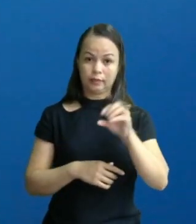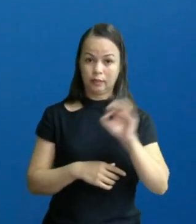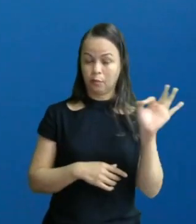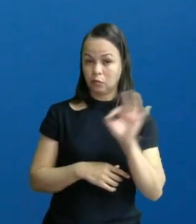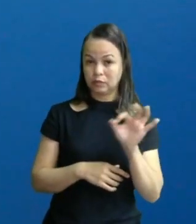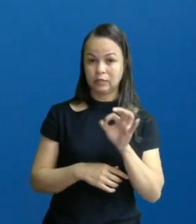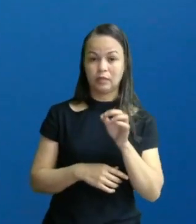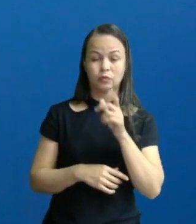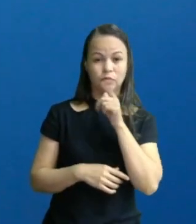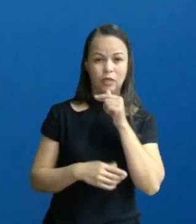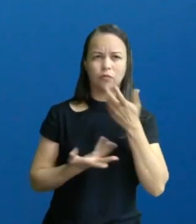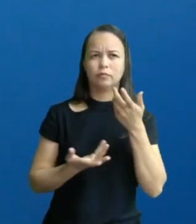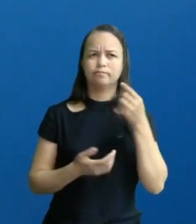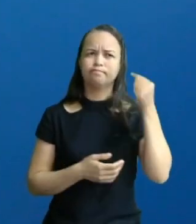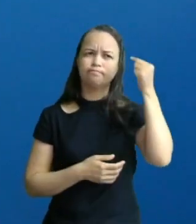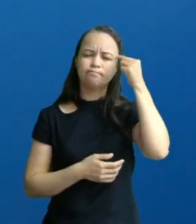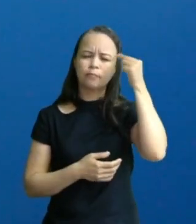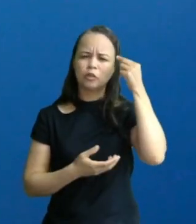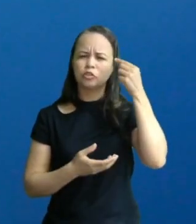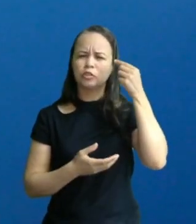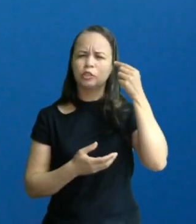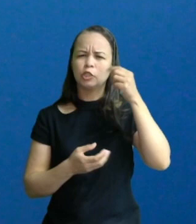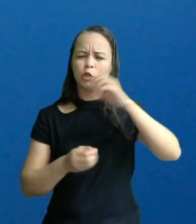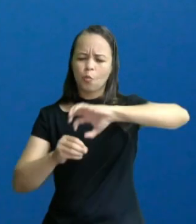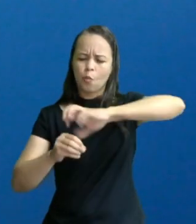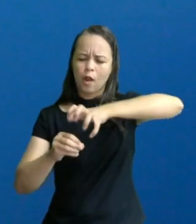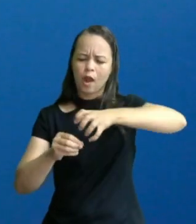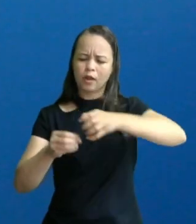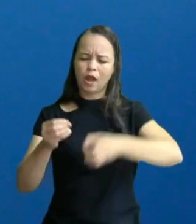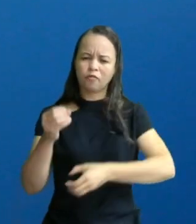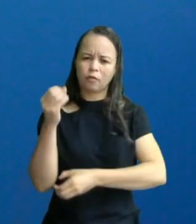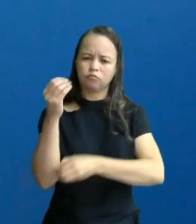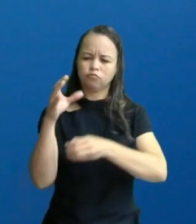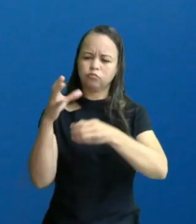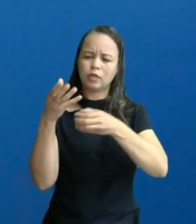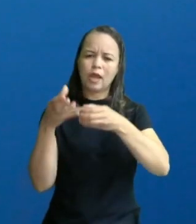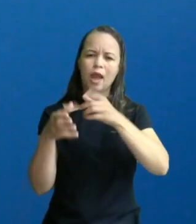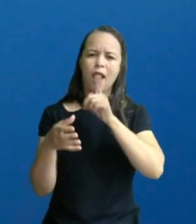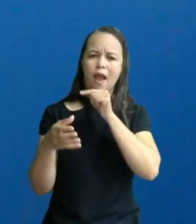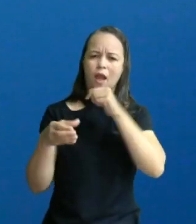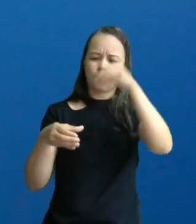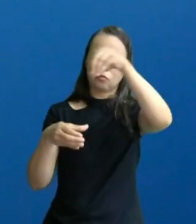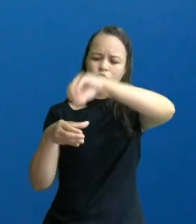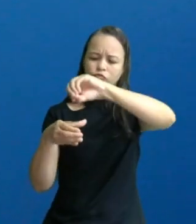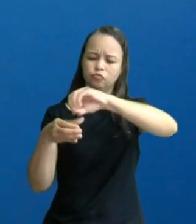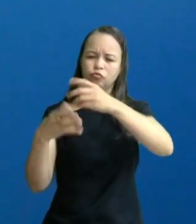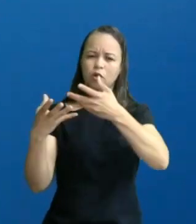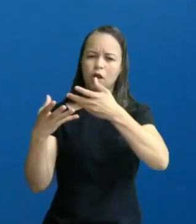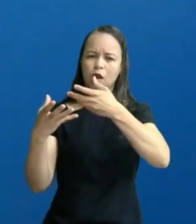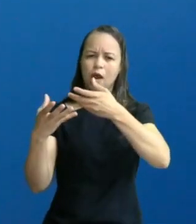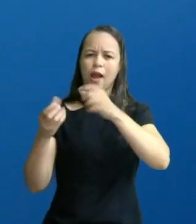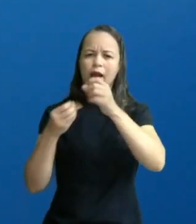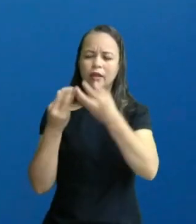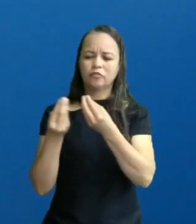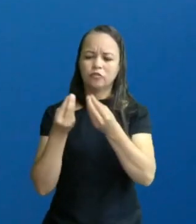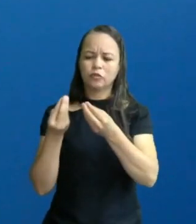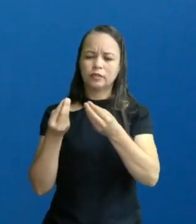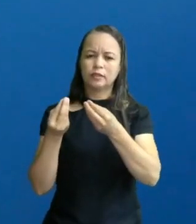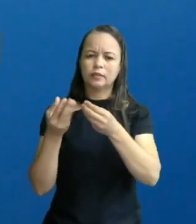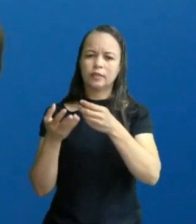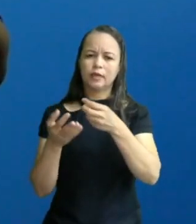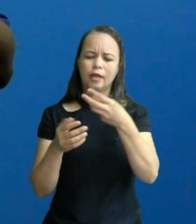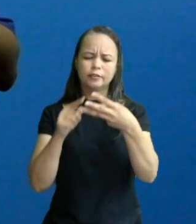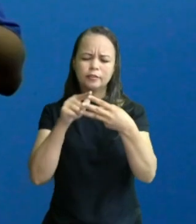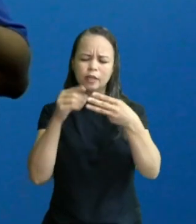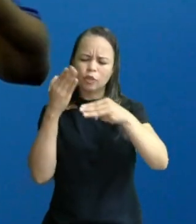como esse, hein? Imagine uma garrafa cheia d'água e imagine que você tira 3 dedinhos e joga fora. O que sobra é